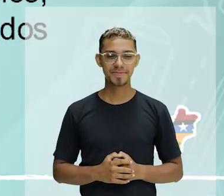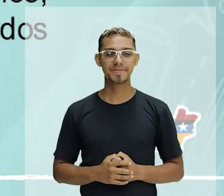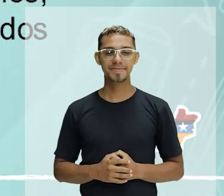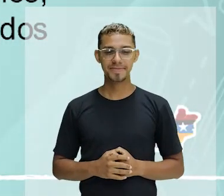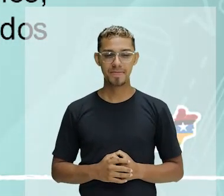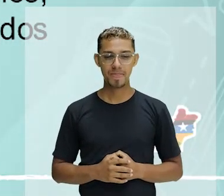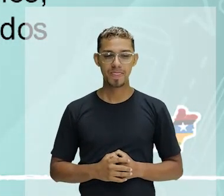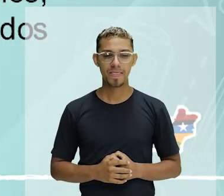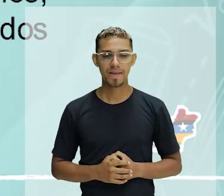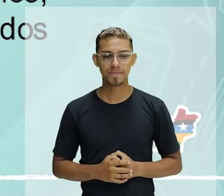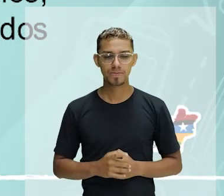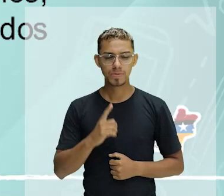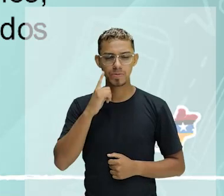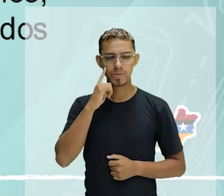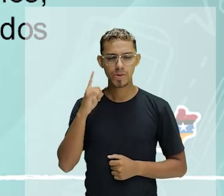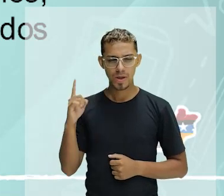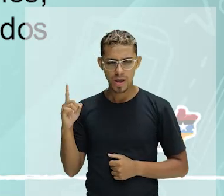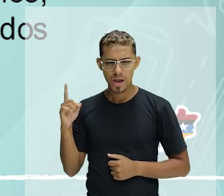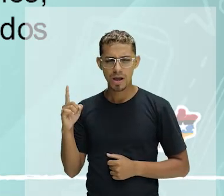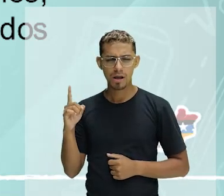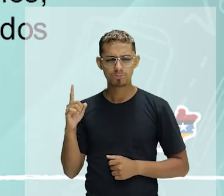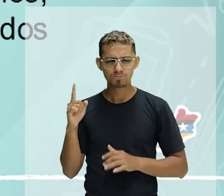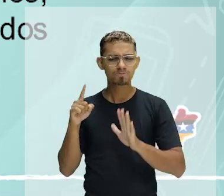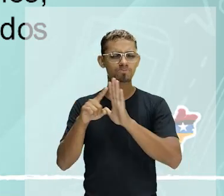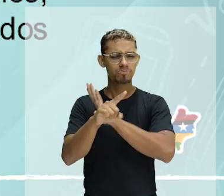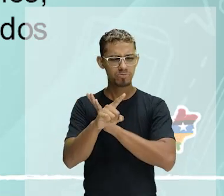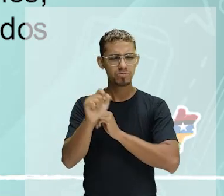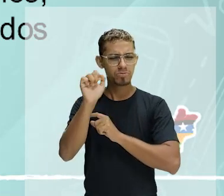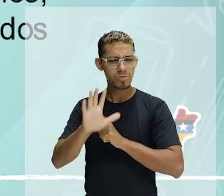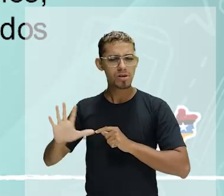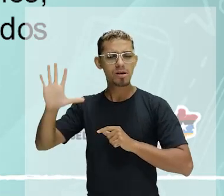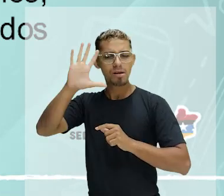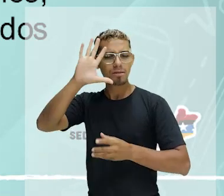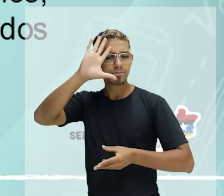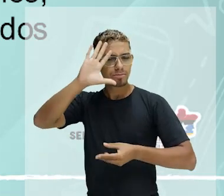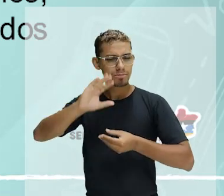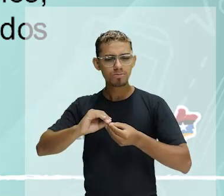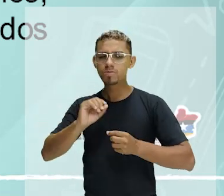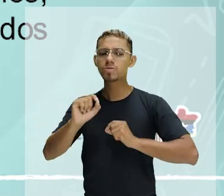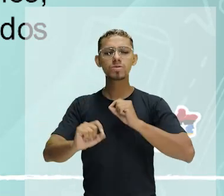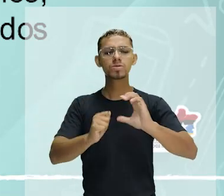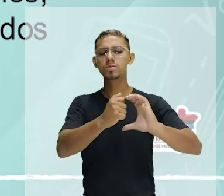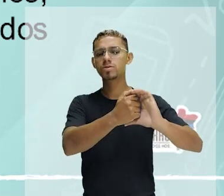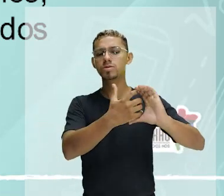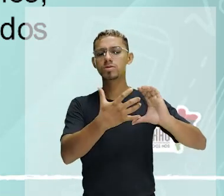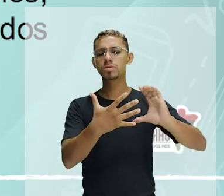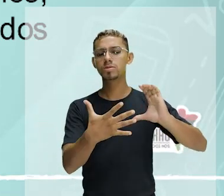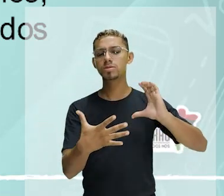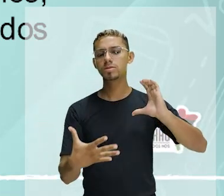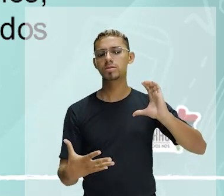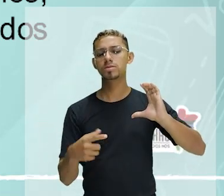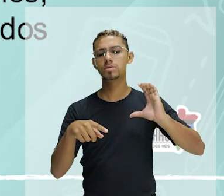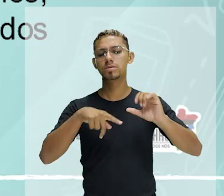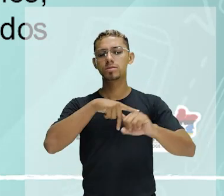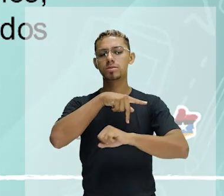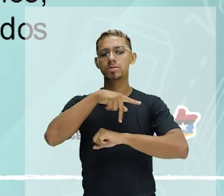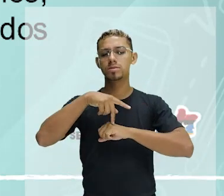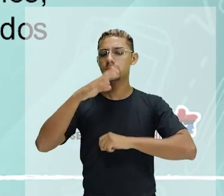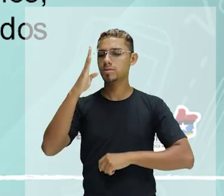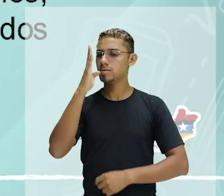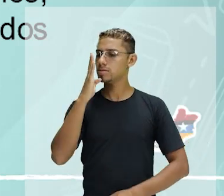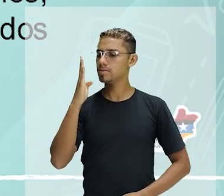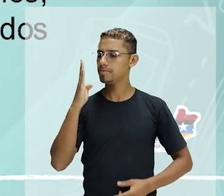essa questão aqui é bem interessante, é uma questão geral, mas ela fala muita coisa sobre uma característica do nosso país, que é o Brasil. Vem lá